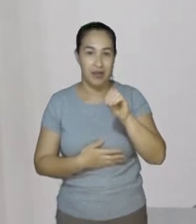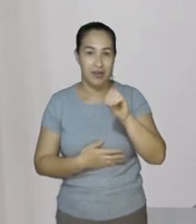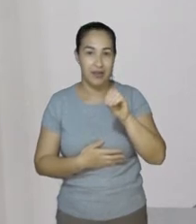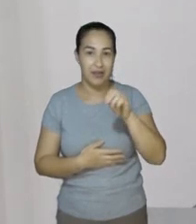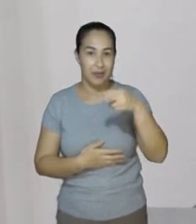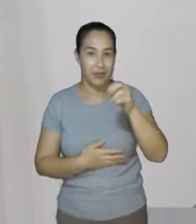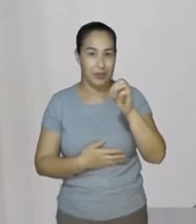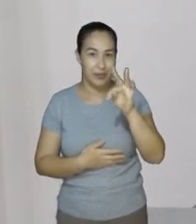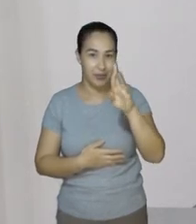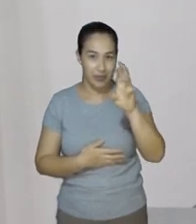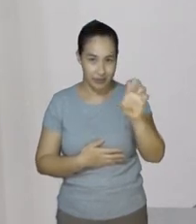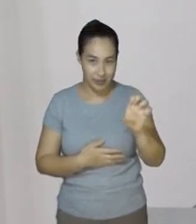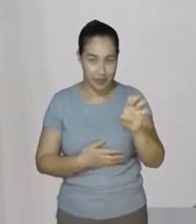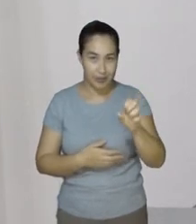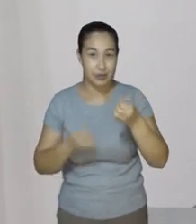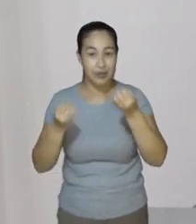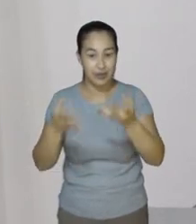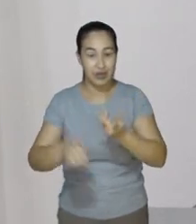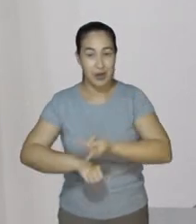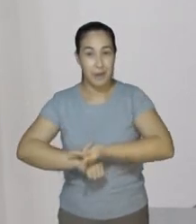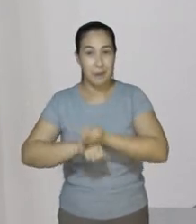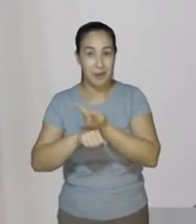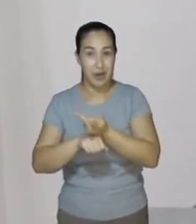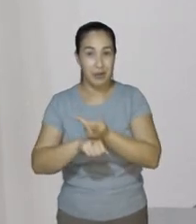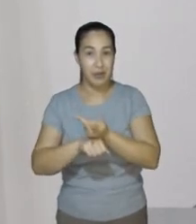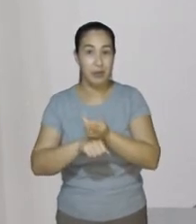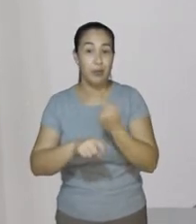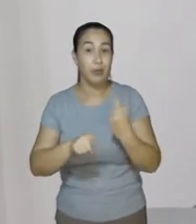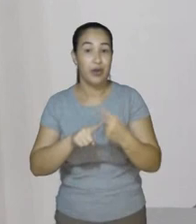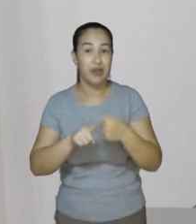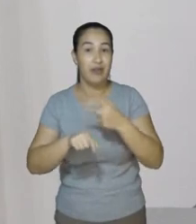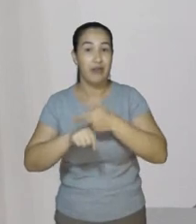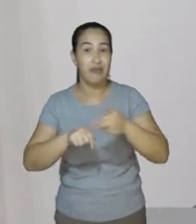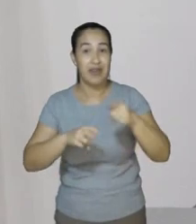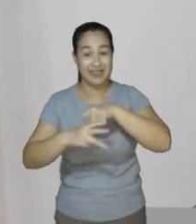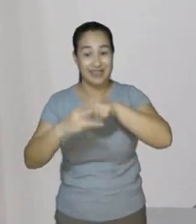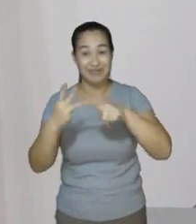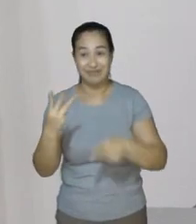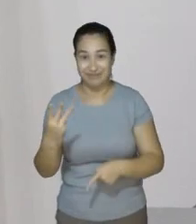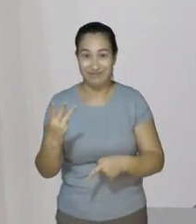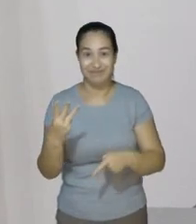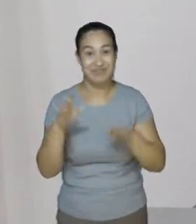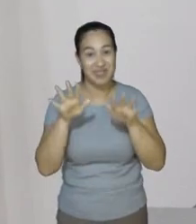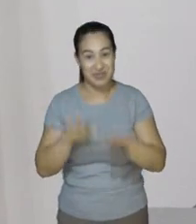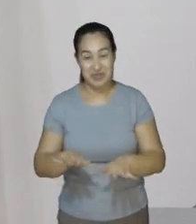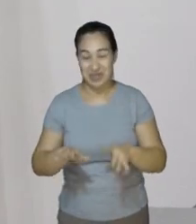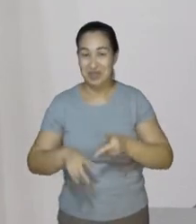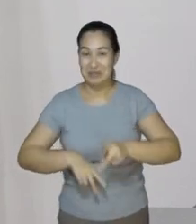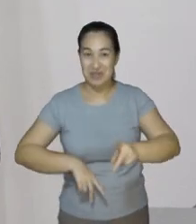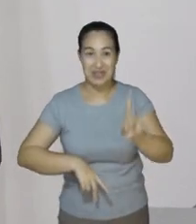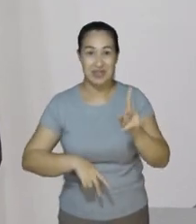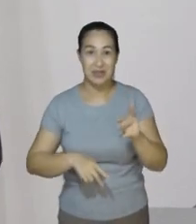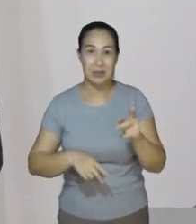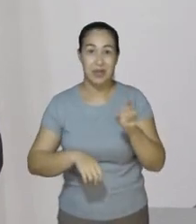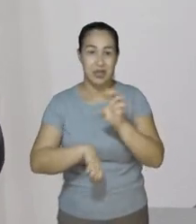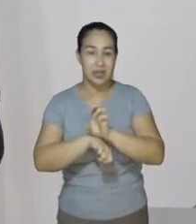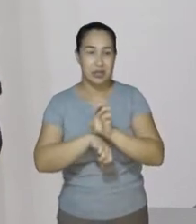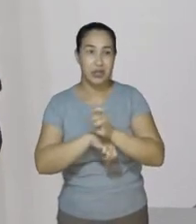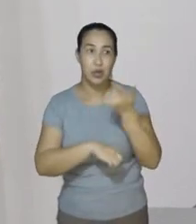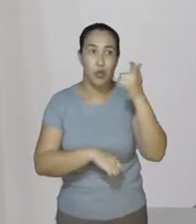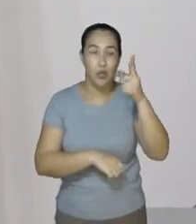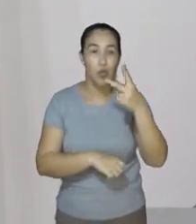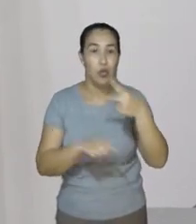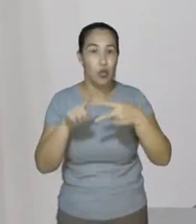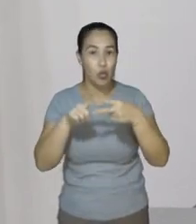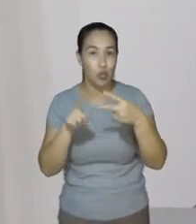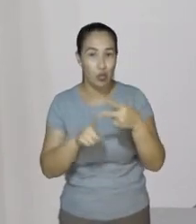troféu em definitivo, porque ganhou 3 vezes o prêmio, e assim com outros estados, já ganharam 2 vezes, estão concorrendo, e